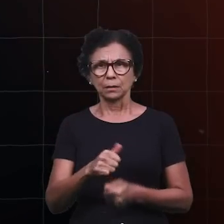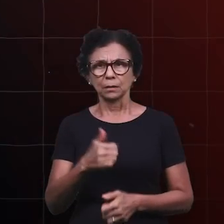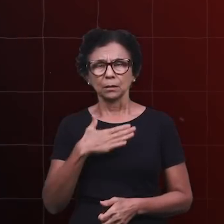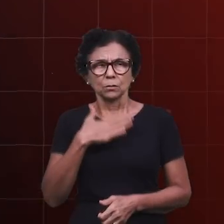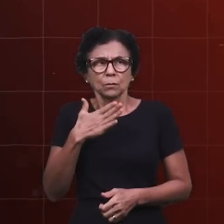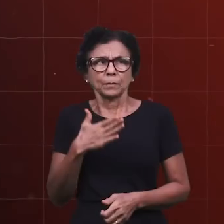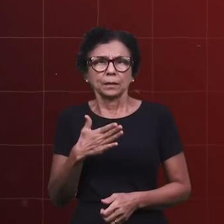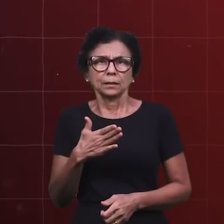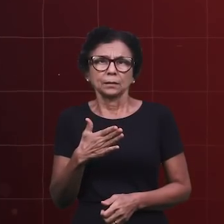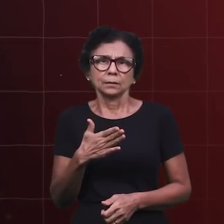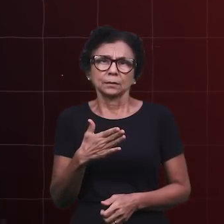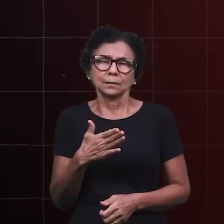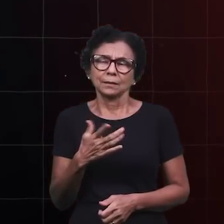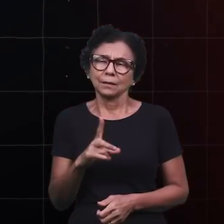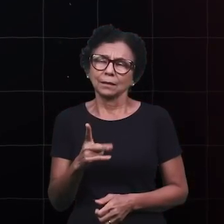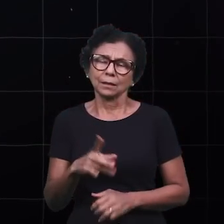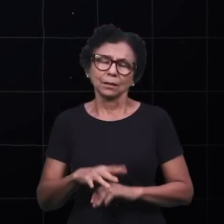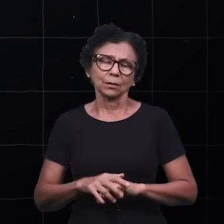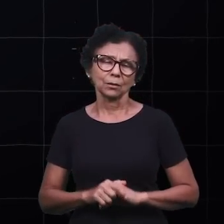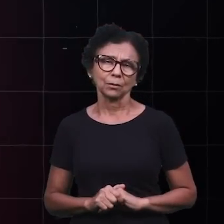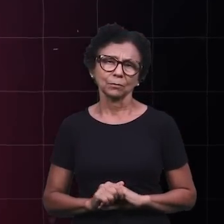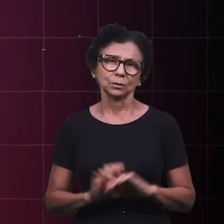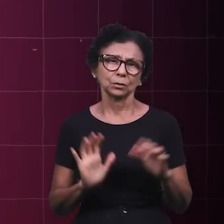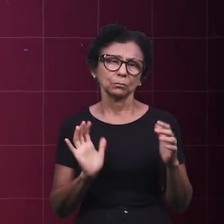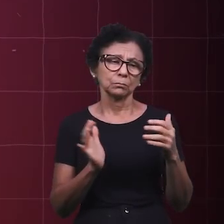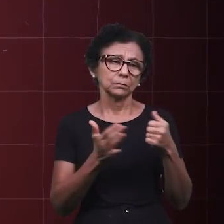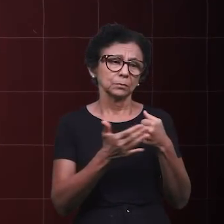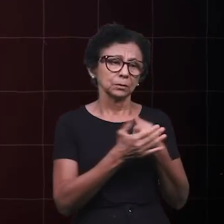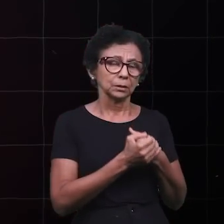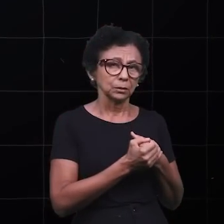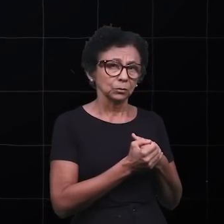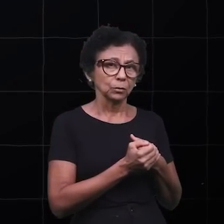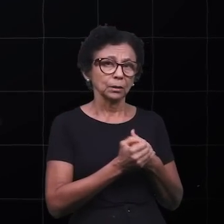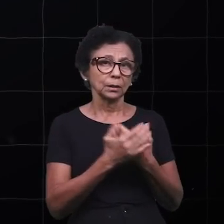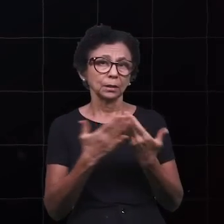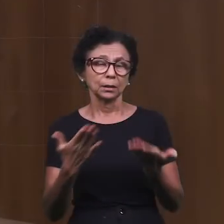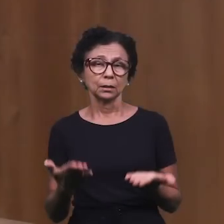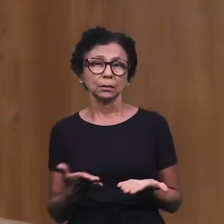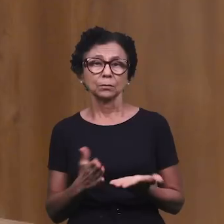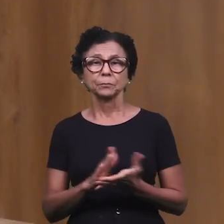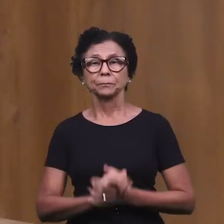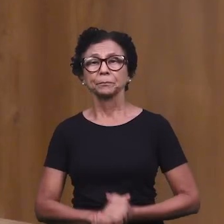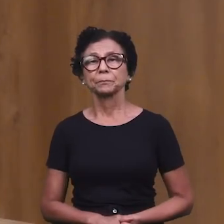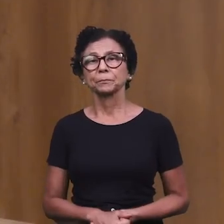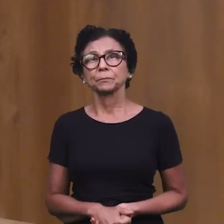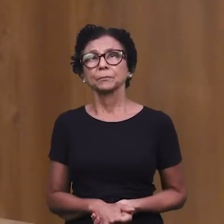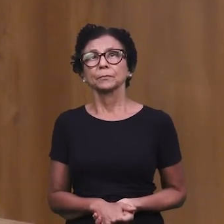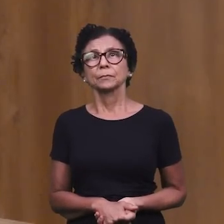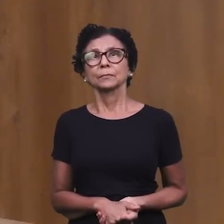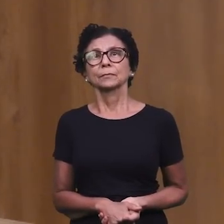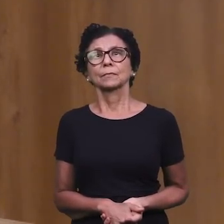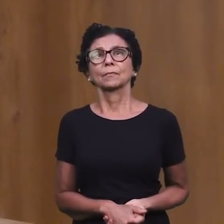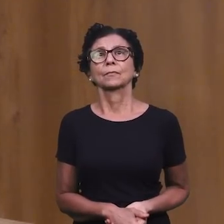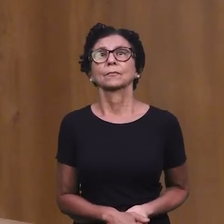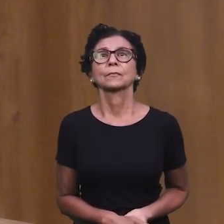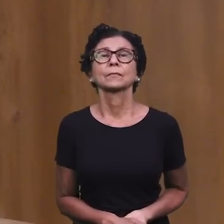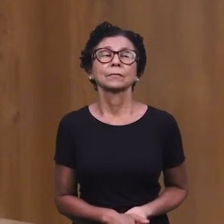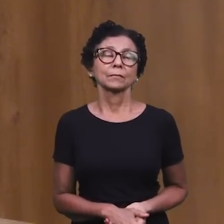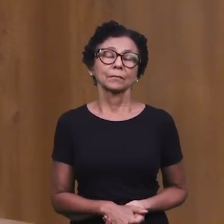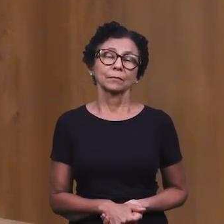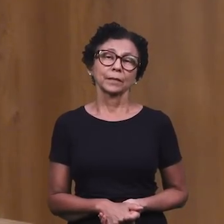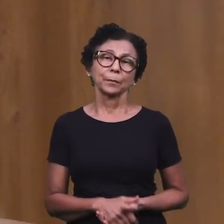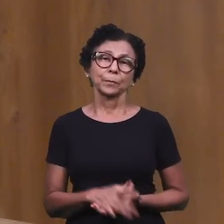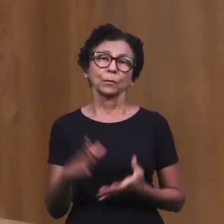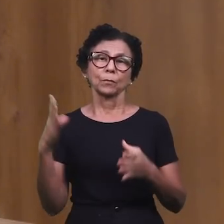escondendo sua cabeça na areia. Tais características são surpreendentes e improváveis. Ele está querendo dizer o seguinte: isso não pode ser do